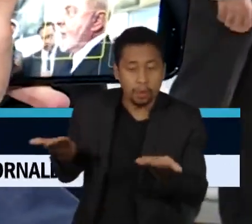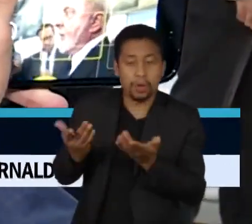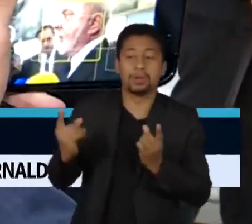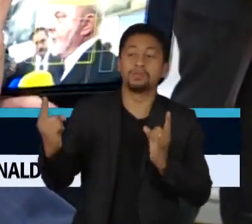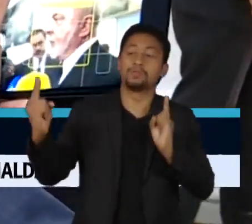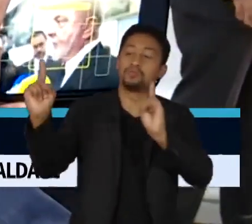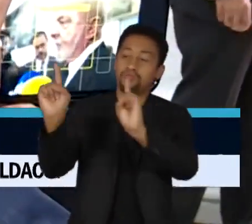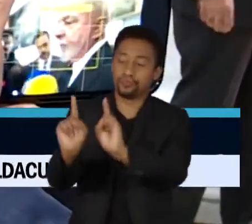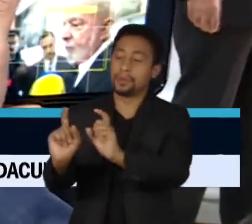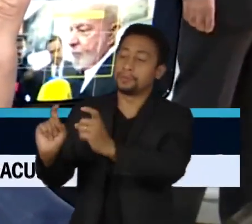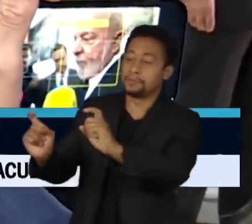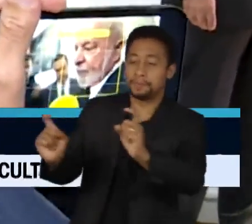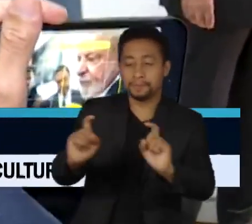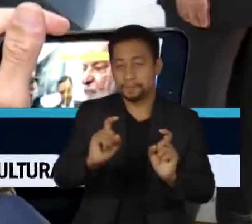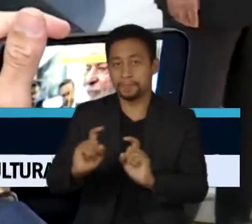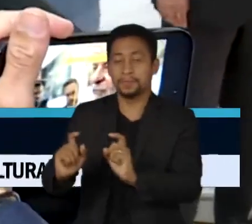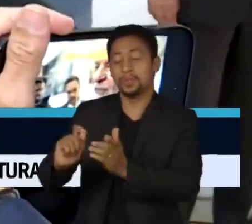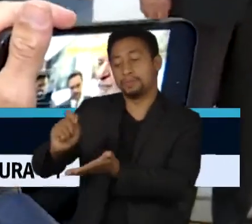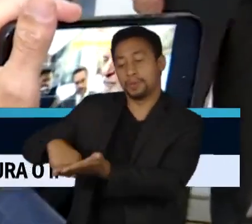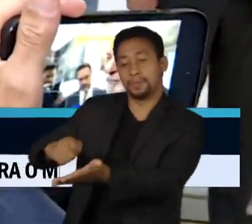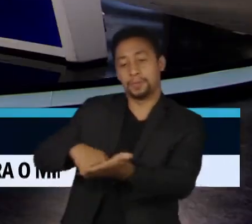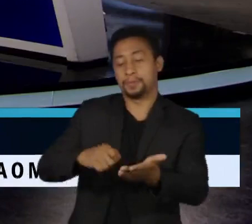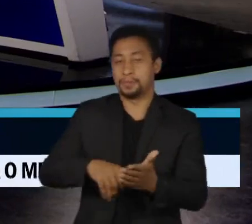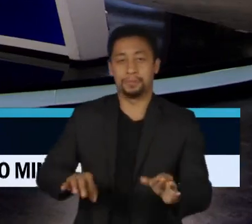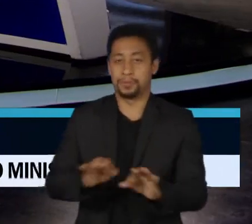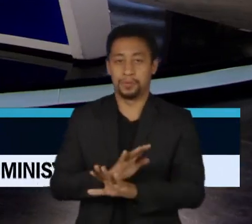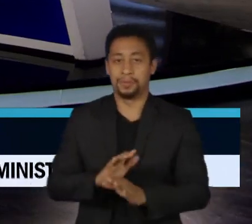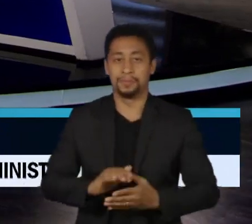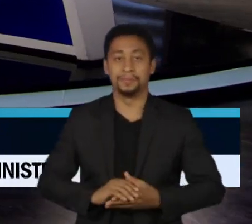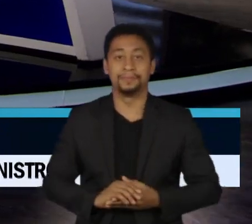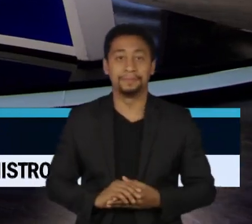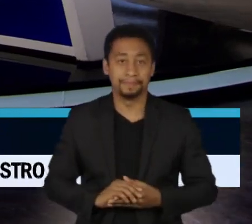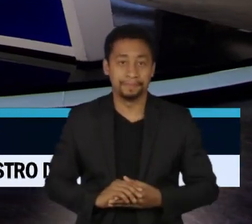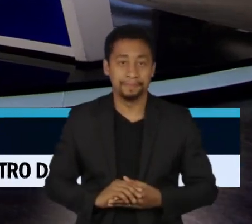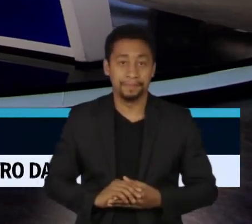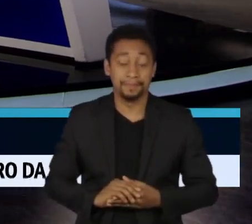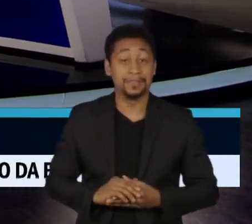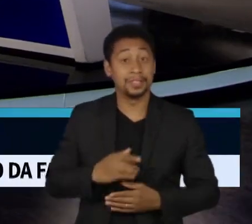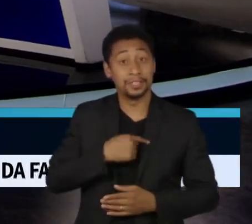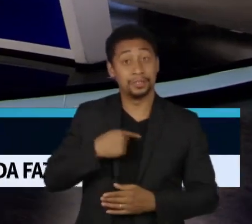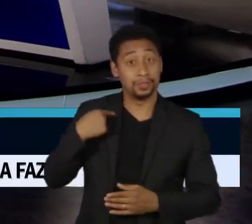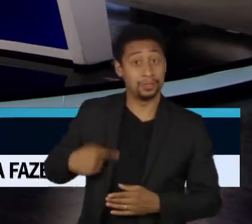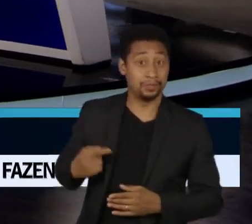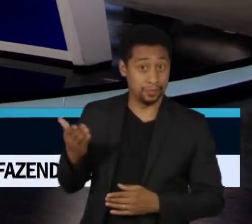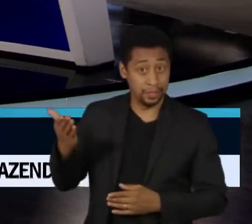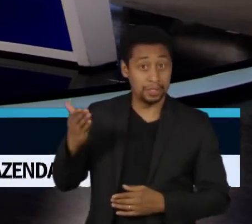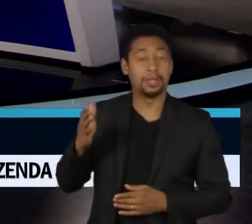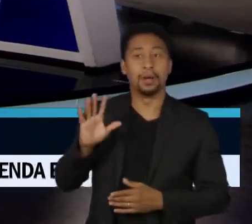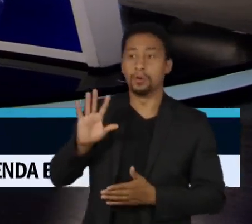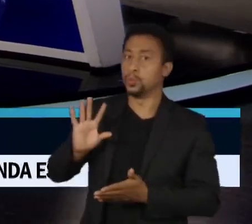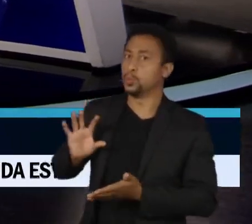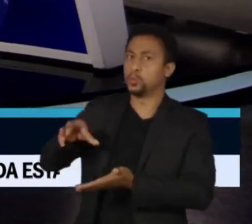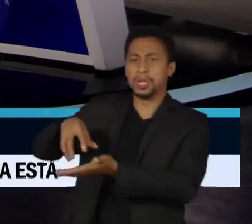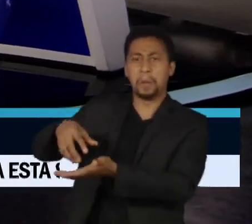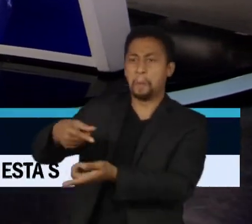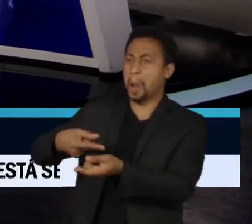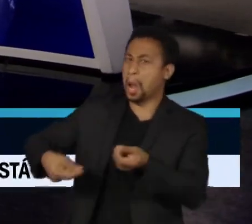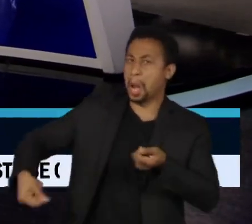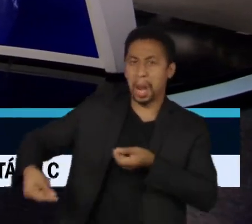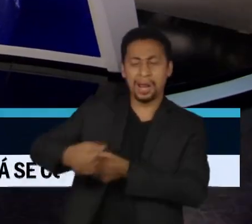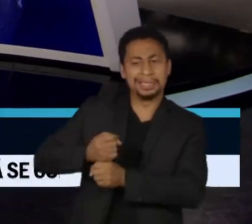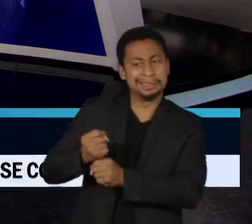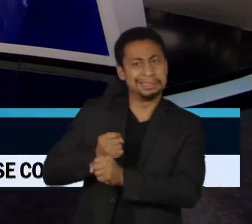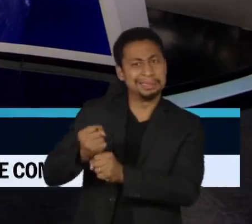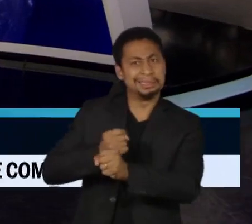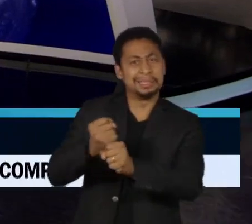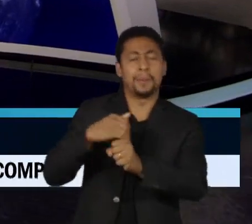já foram acordados previamente à visita. Cortella, a China foi o centro do comércio mundial durante milênios e busca